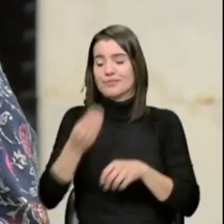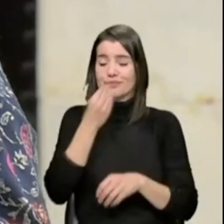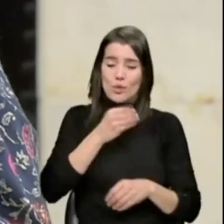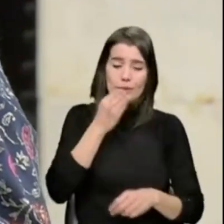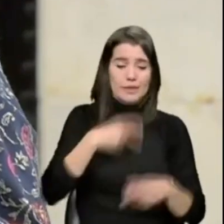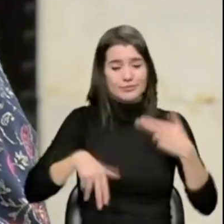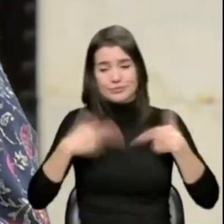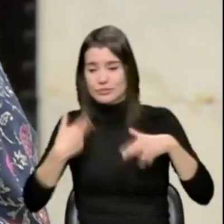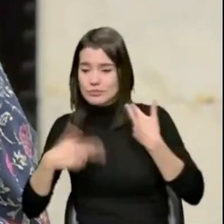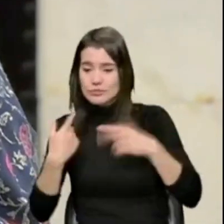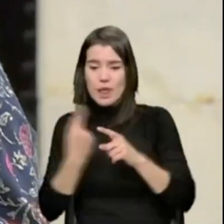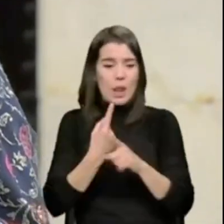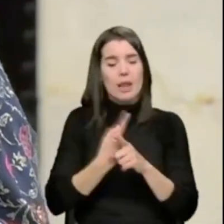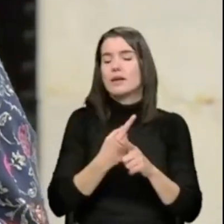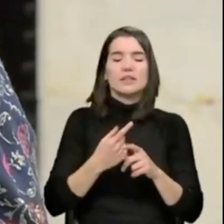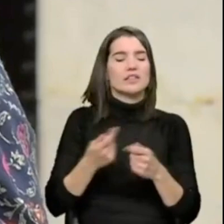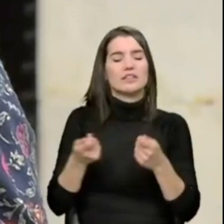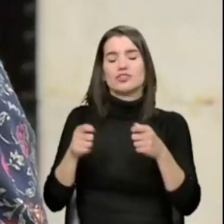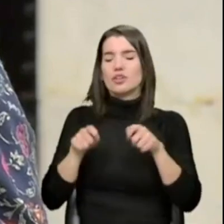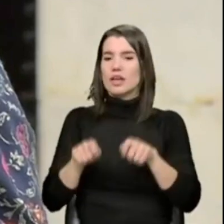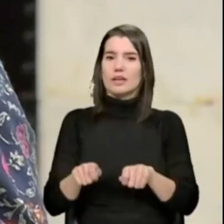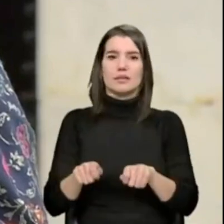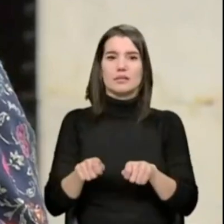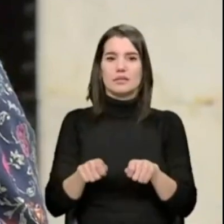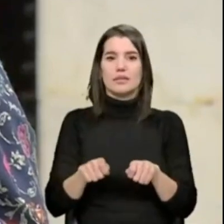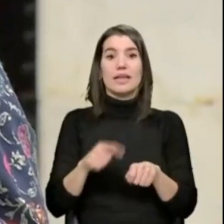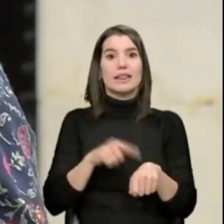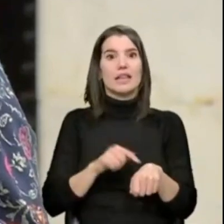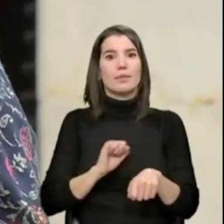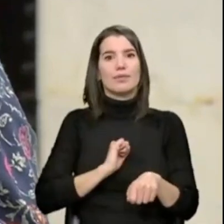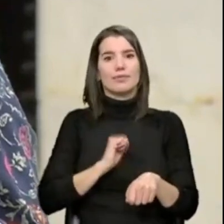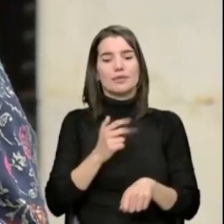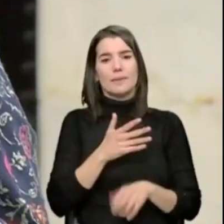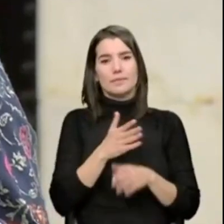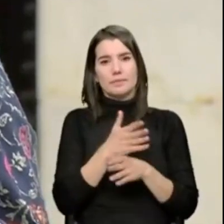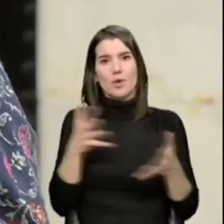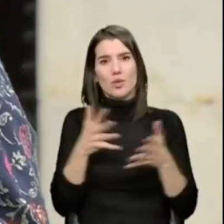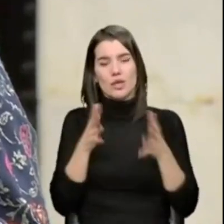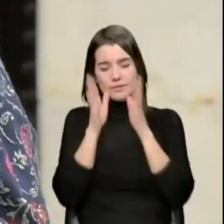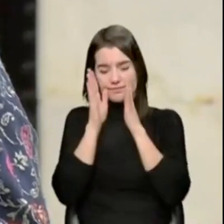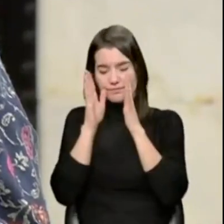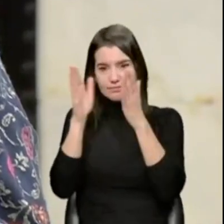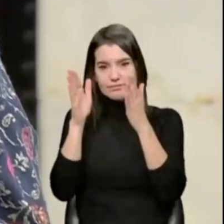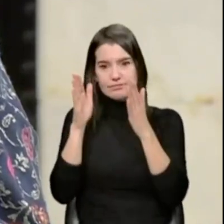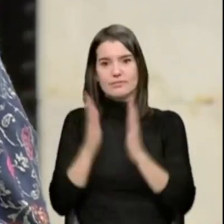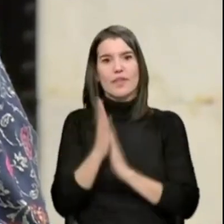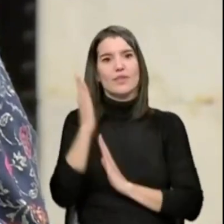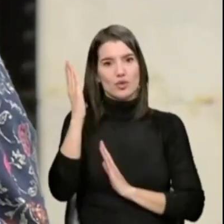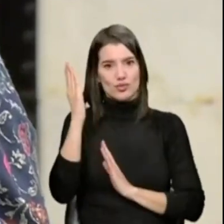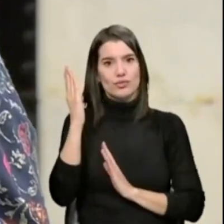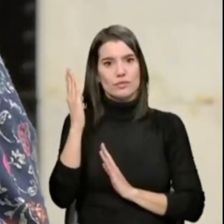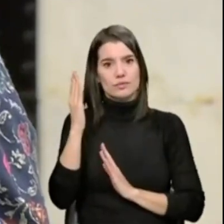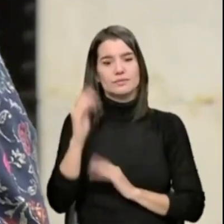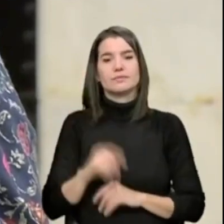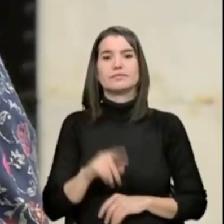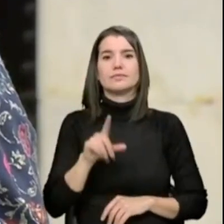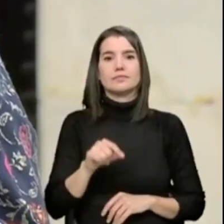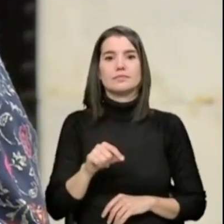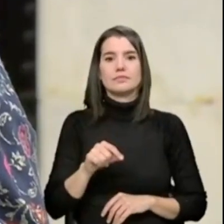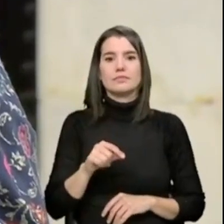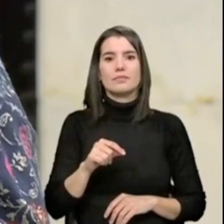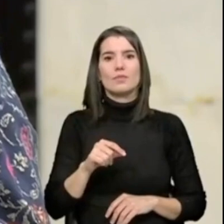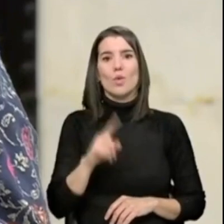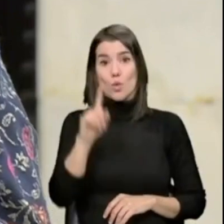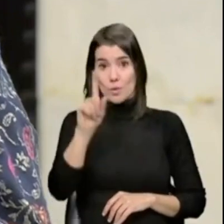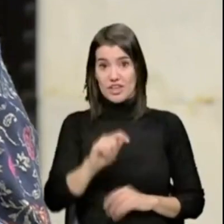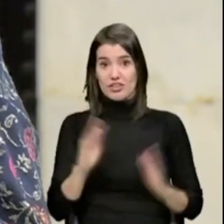anjo e não sei o quê, mas ter a maior parte do meu tempo dedicado a Deus. Temos esse jejum 2 vezes por